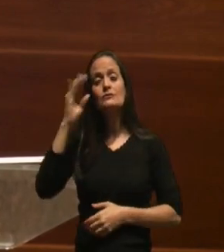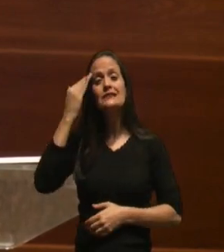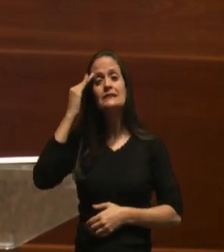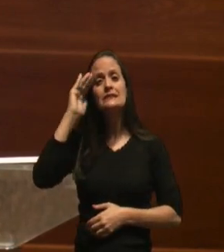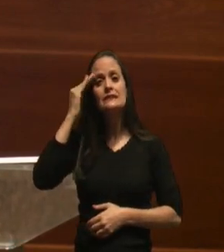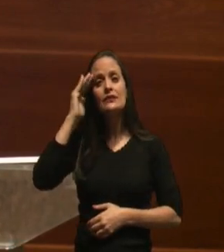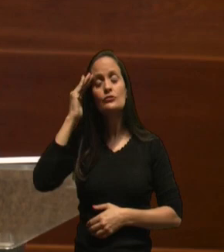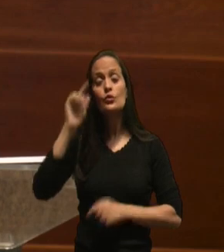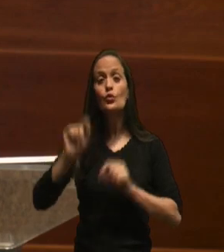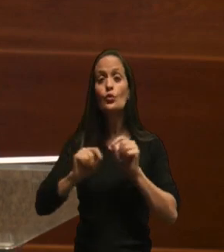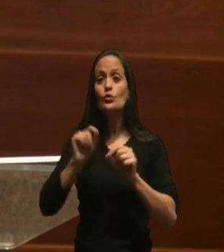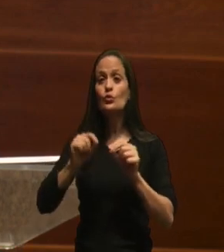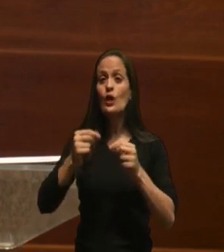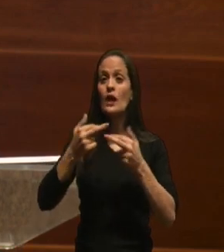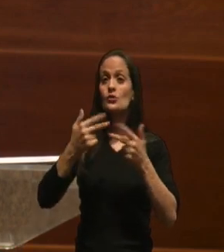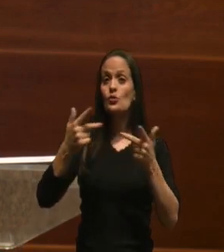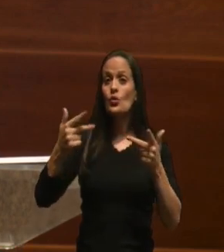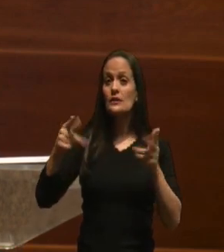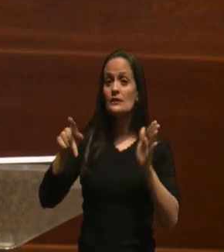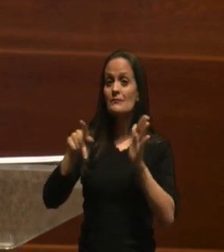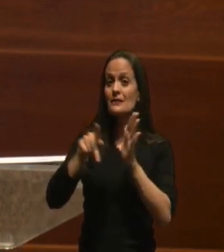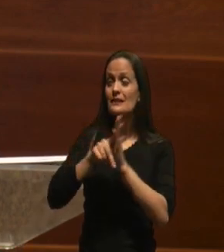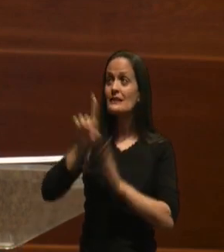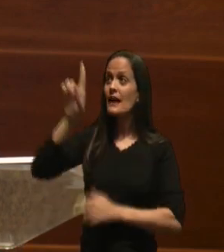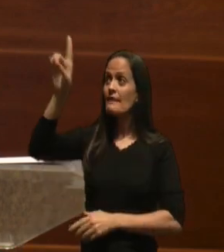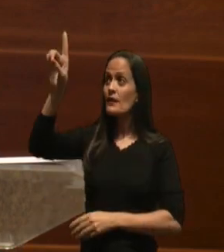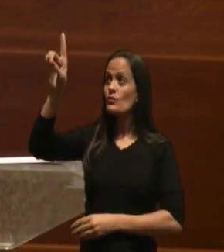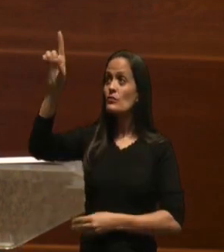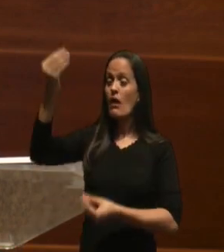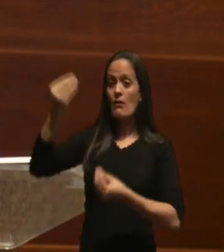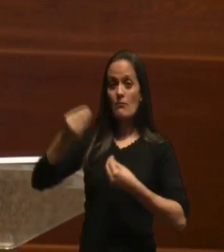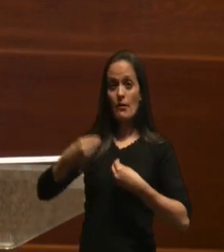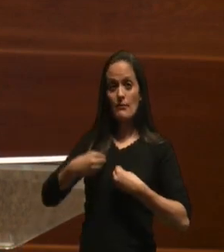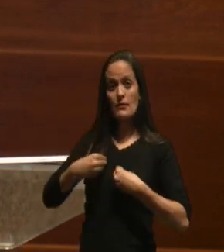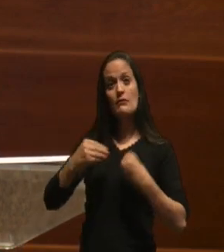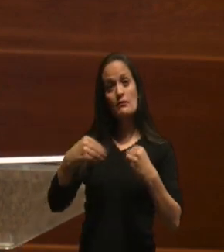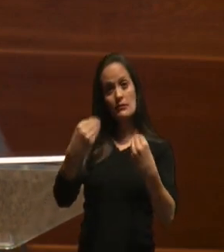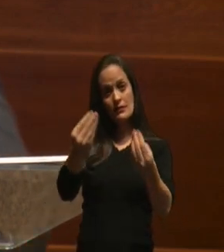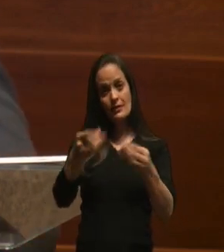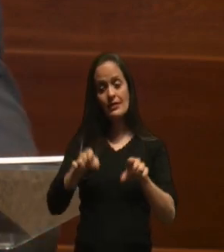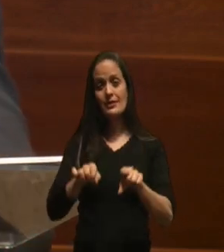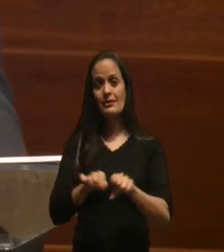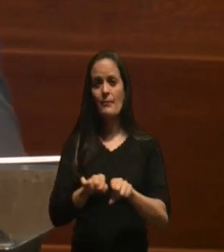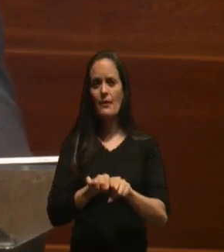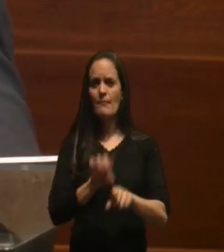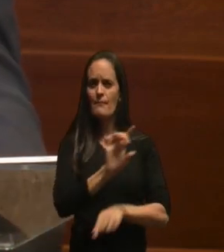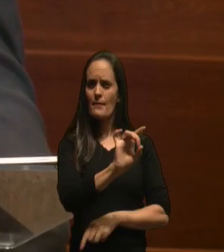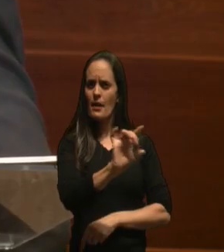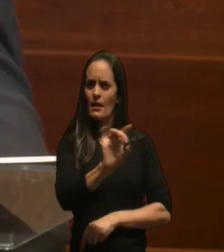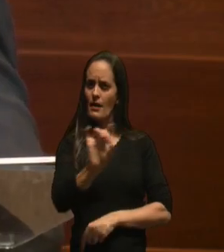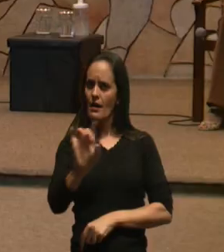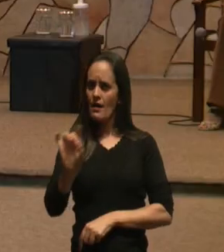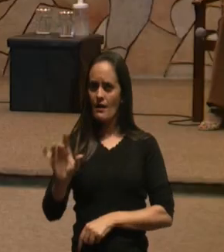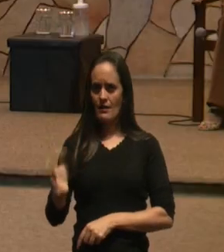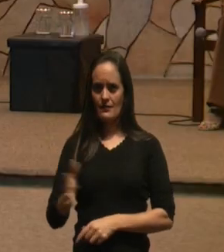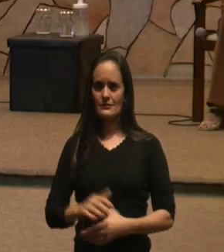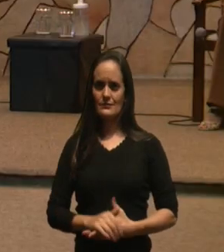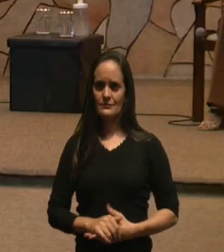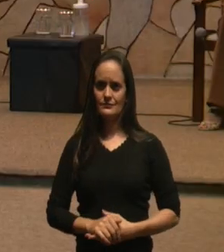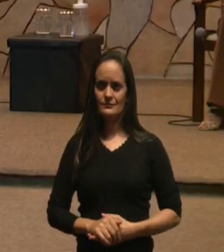de que algo de Deus há para mim, algo de Deus há para você nesta noite, para cada um de nós aqui, meus queridos